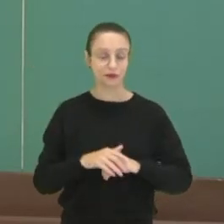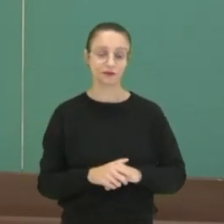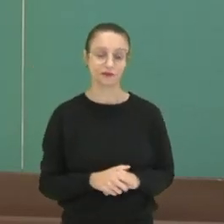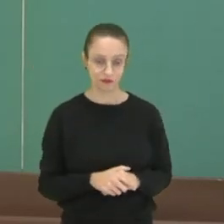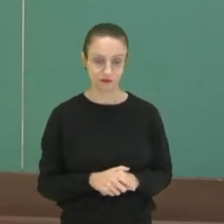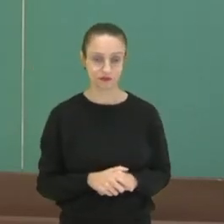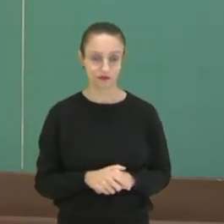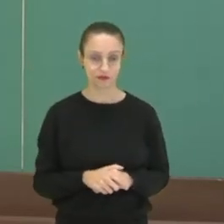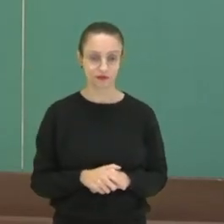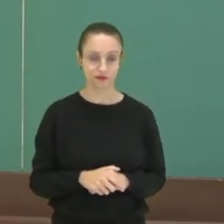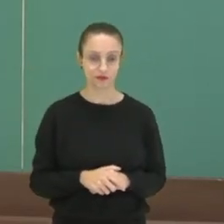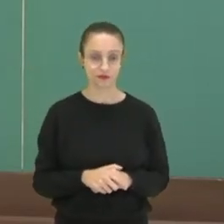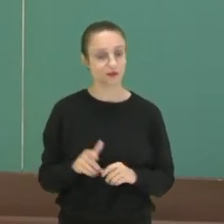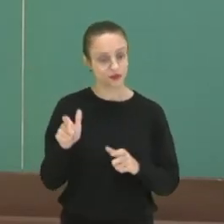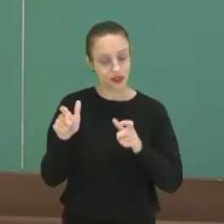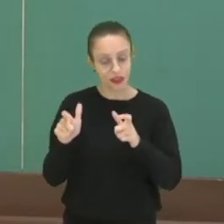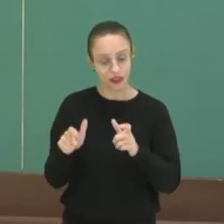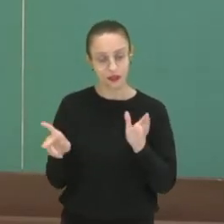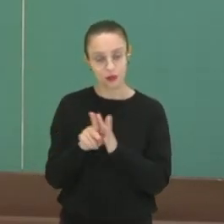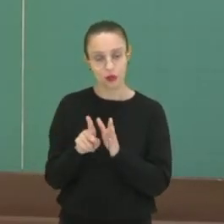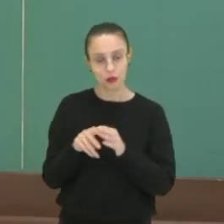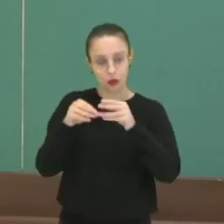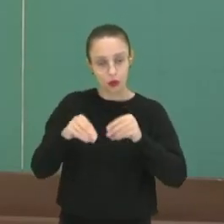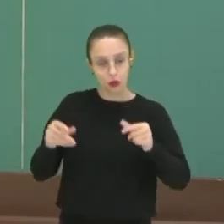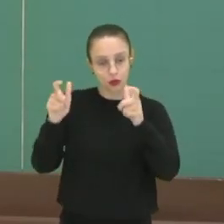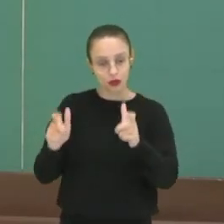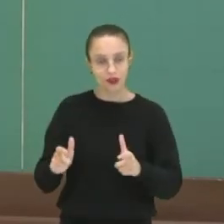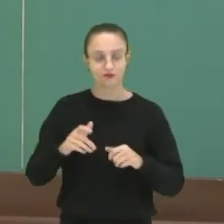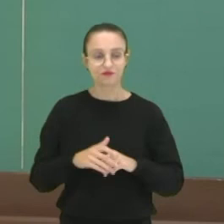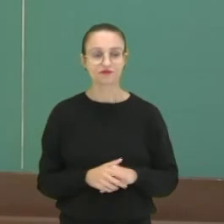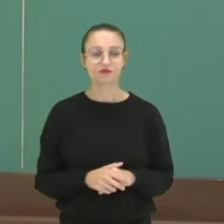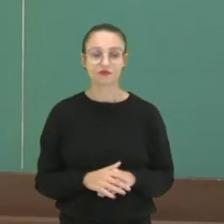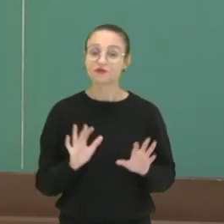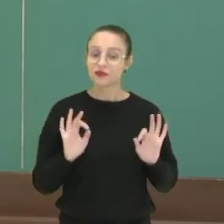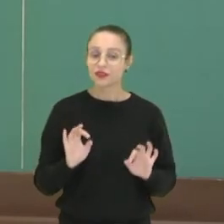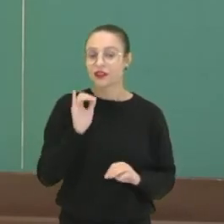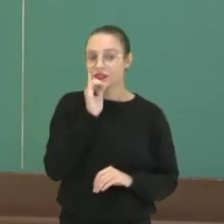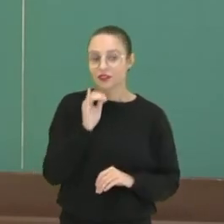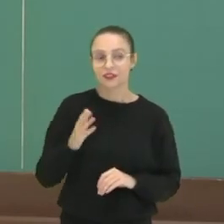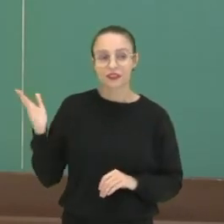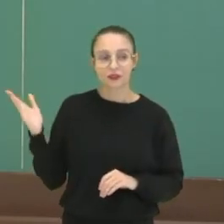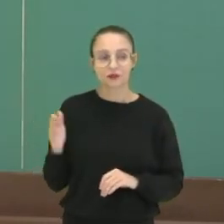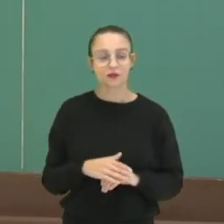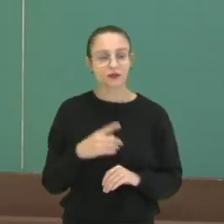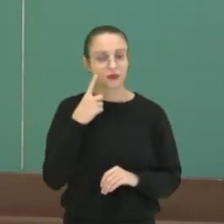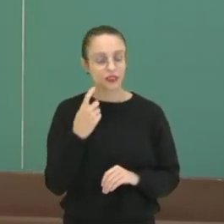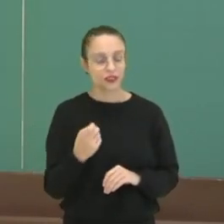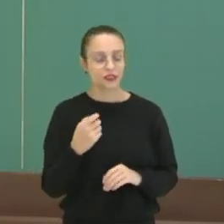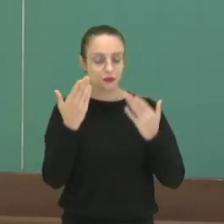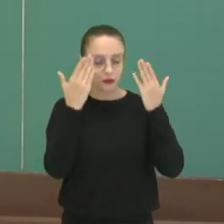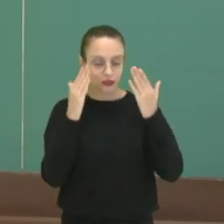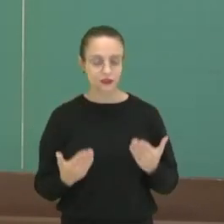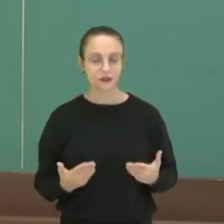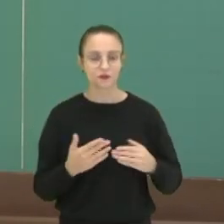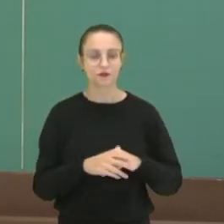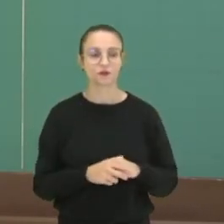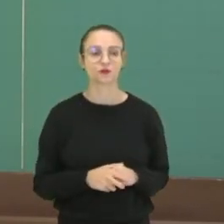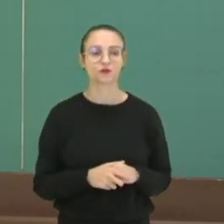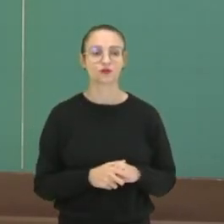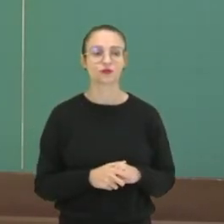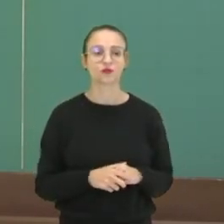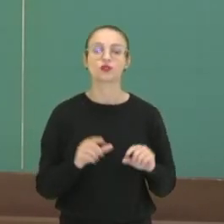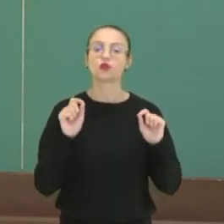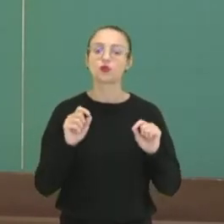clima daquela região, daquela porção do território, certo? Então, exemplos ali bem interessantes para a gente analisar. E o